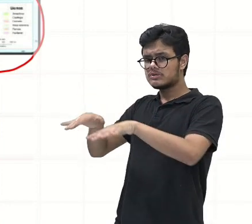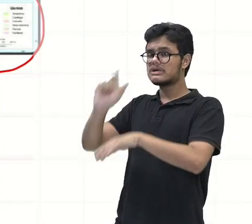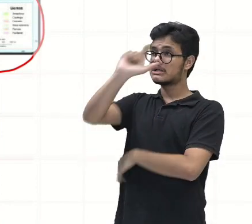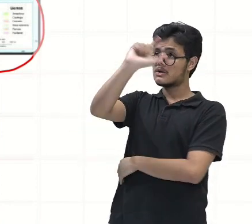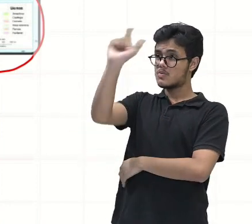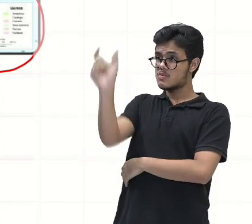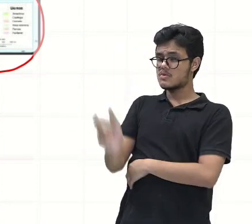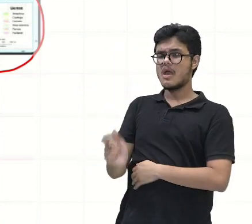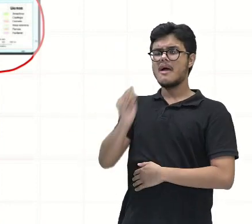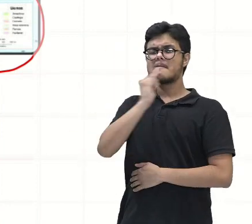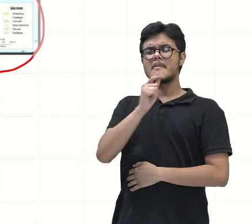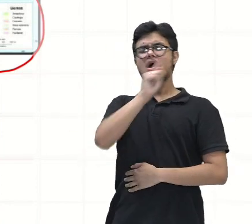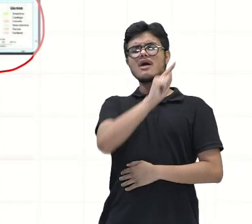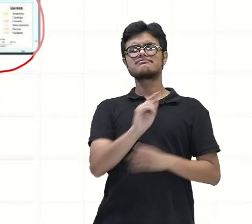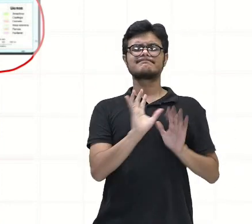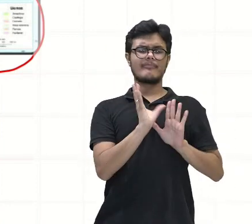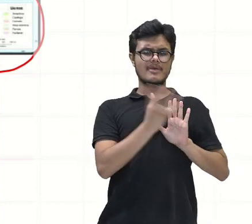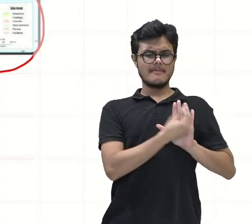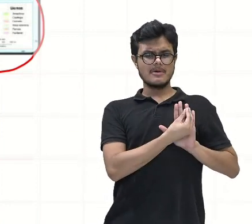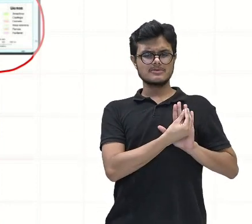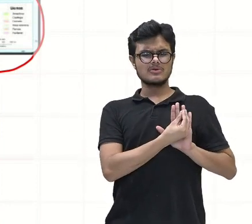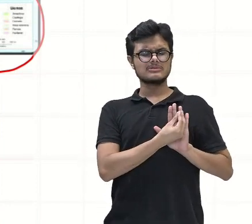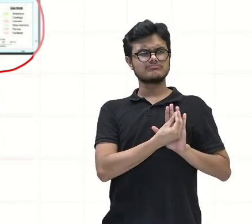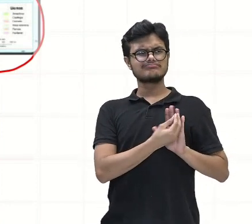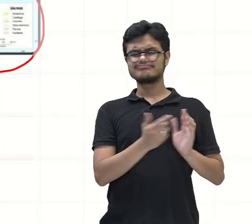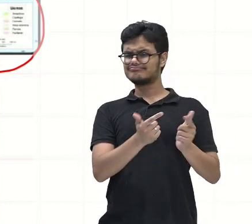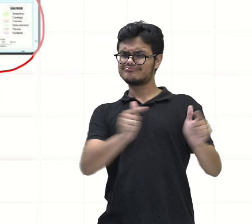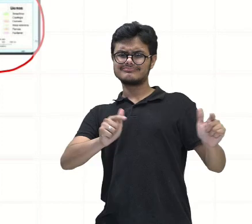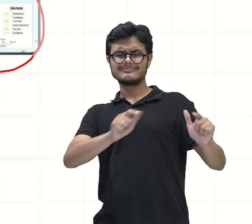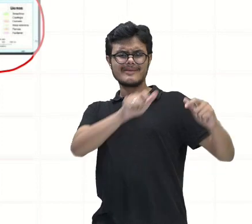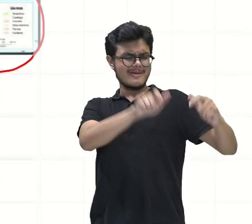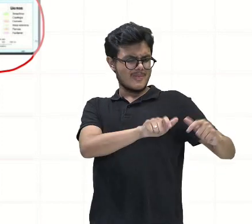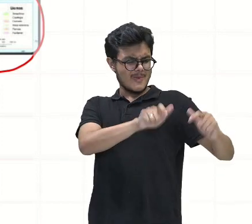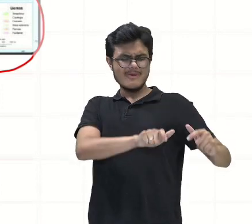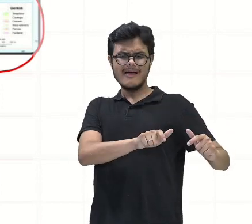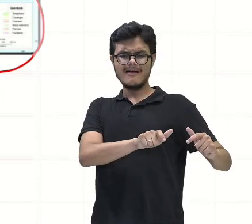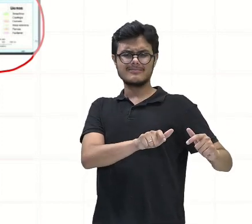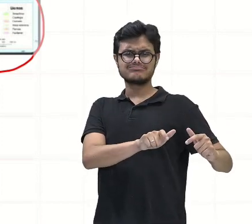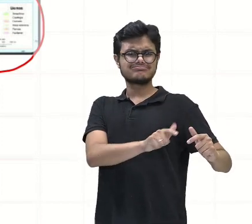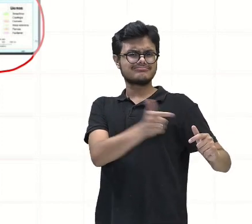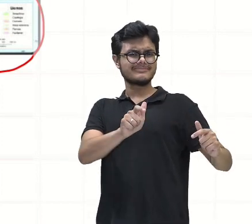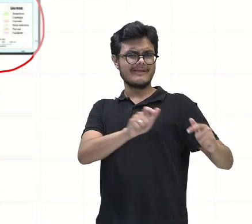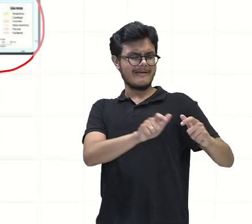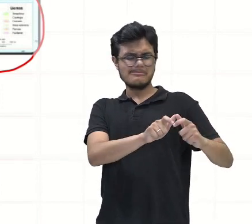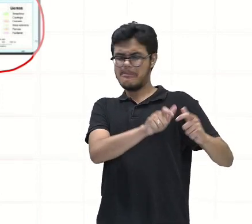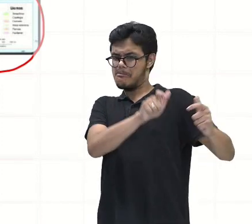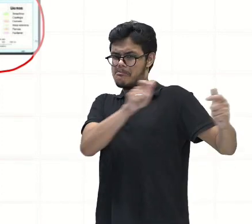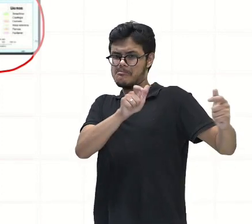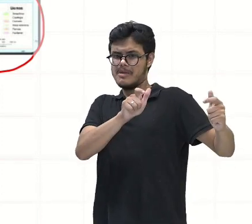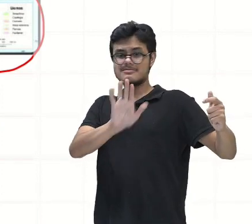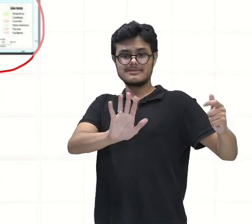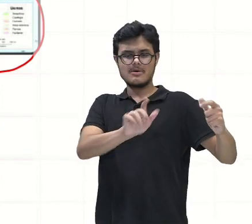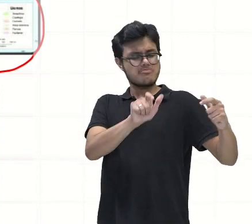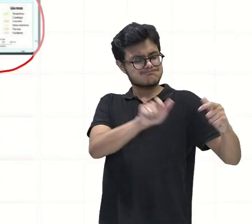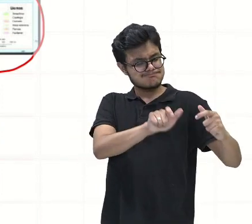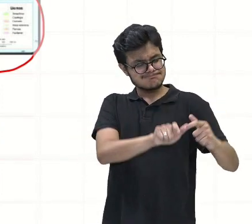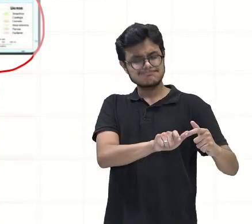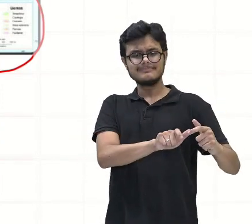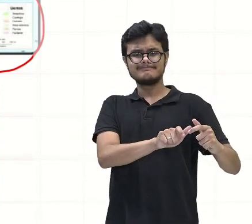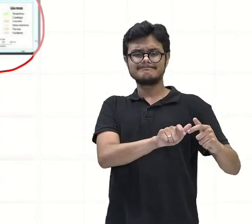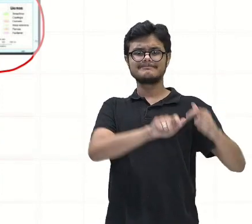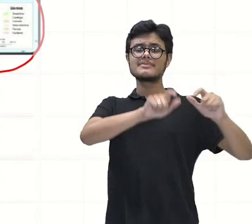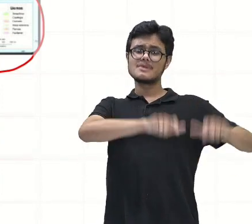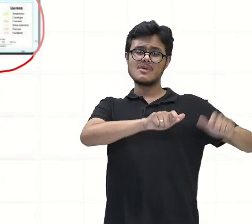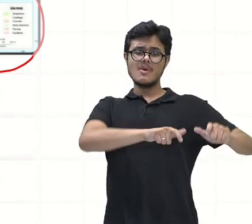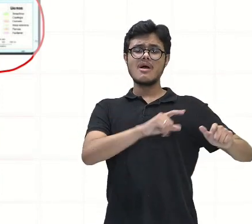Bioma Amazônia a gente vai ver que não tem muito a concentração eh aqui a